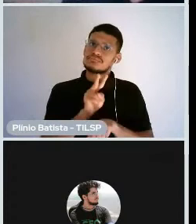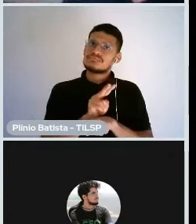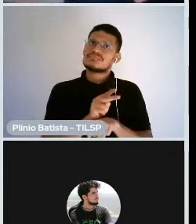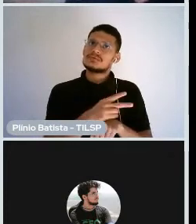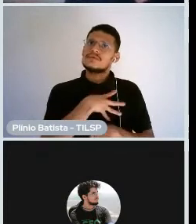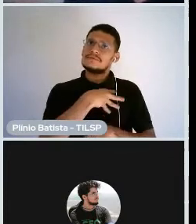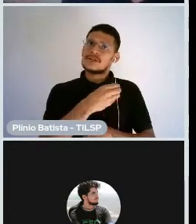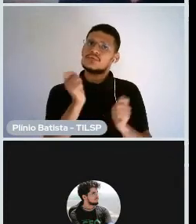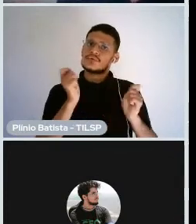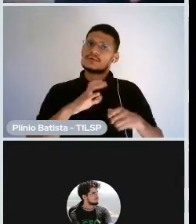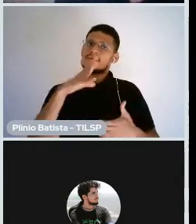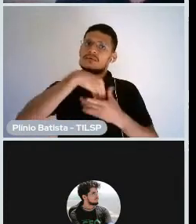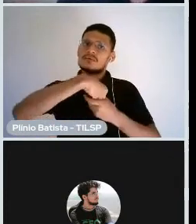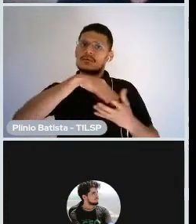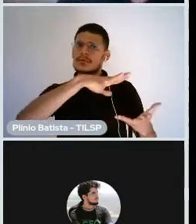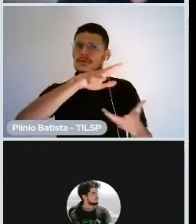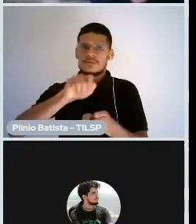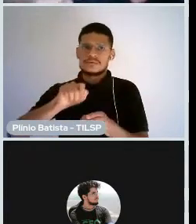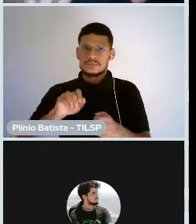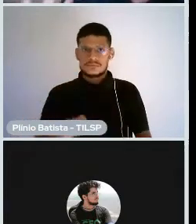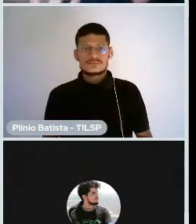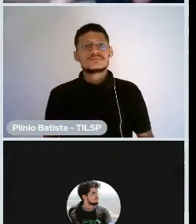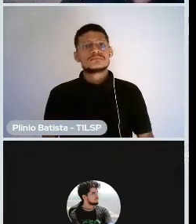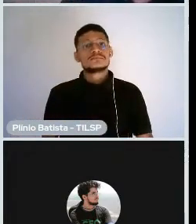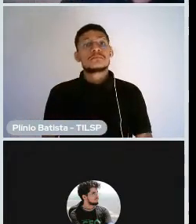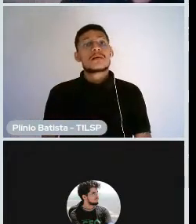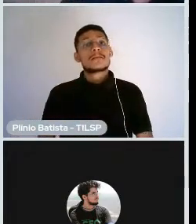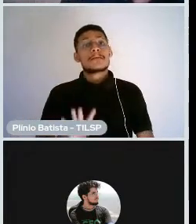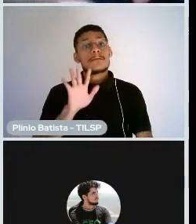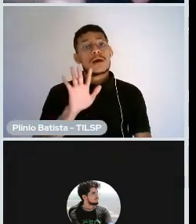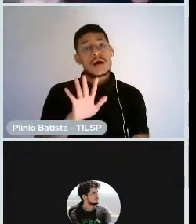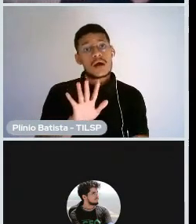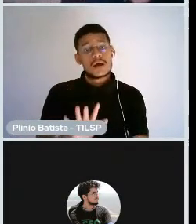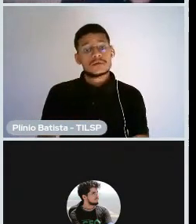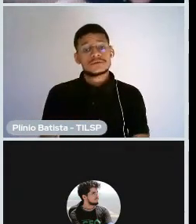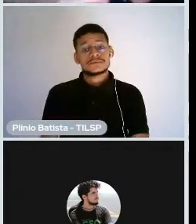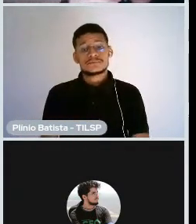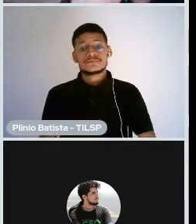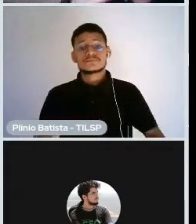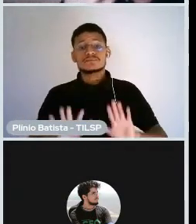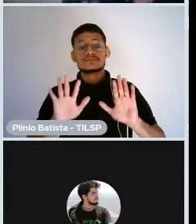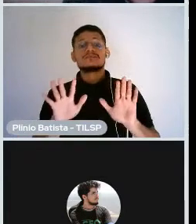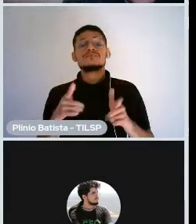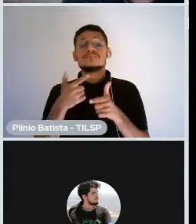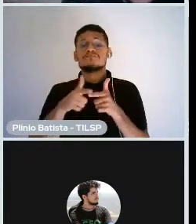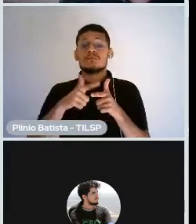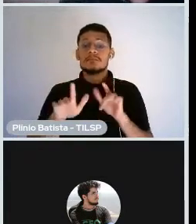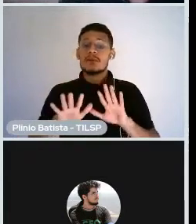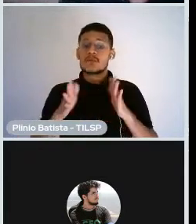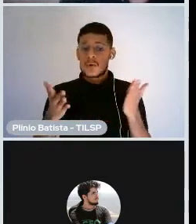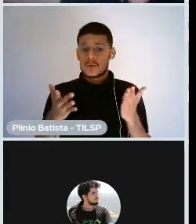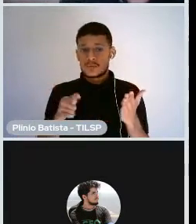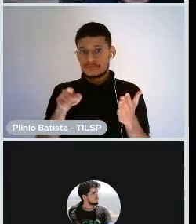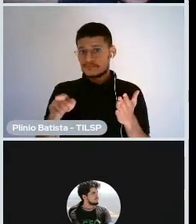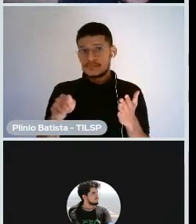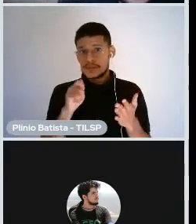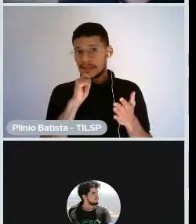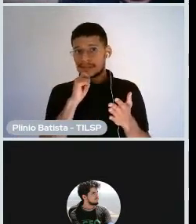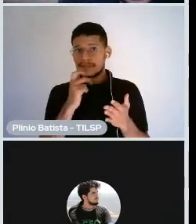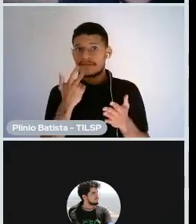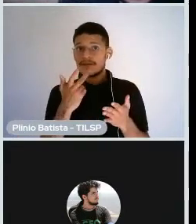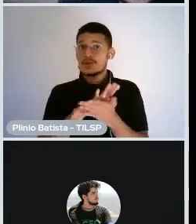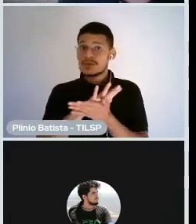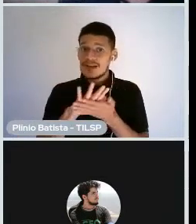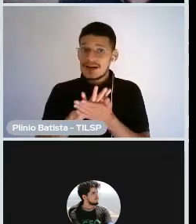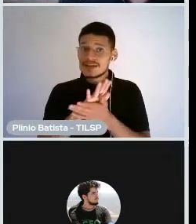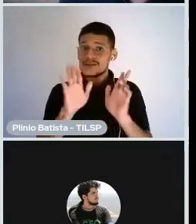tá? E aí, só que qual o problema disso? Ele não levou em consideração que a gente avançou bastante